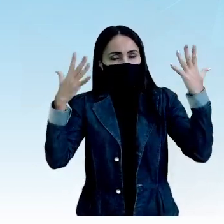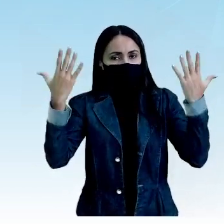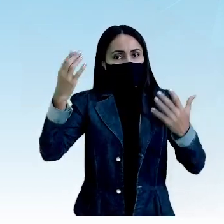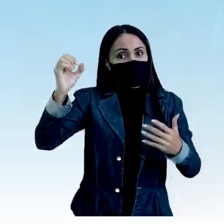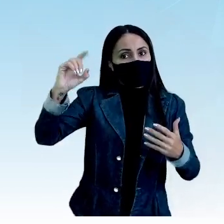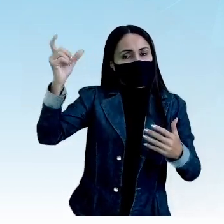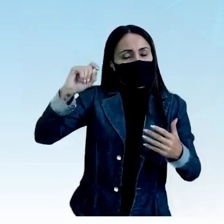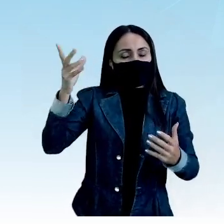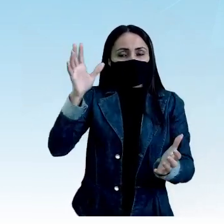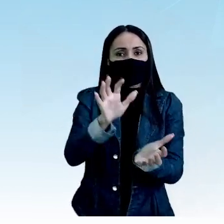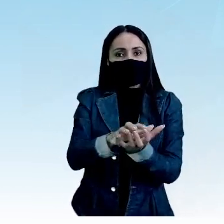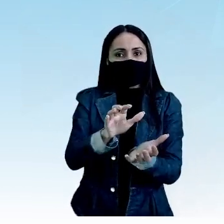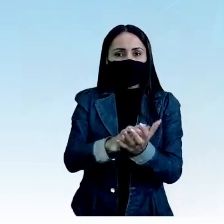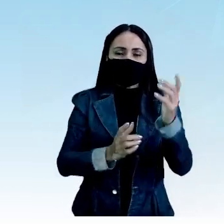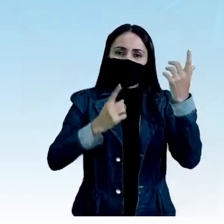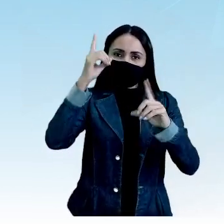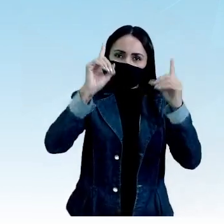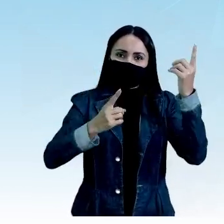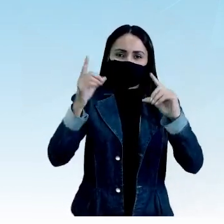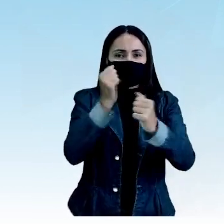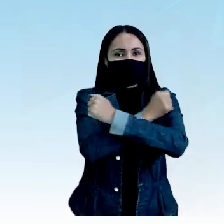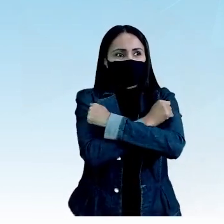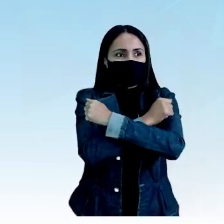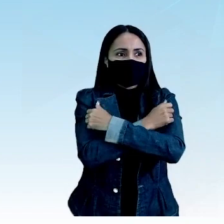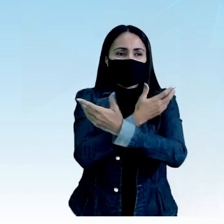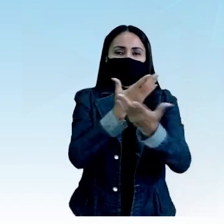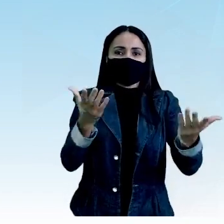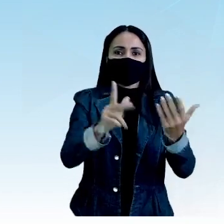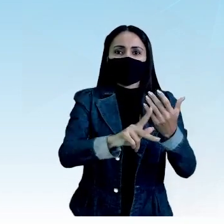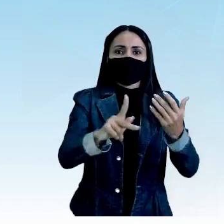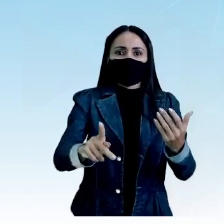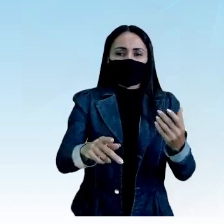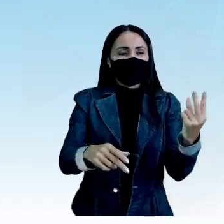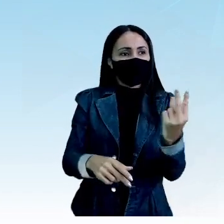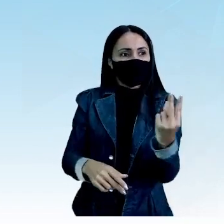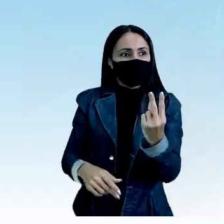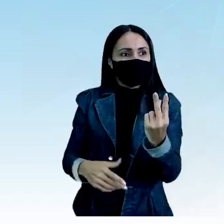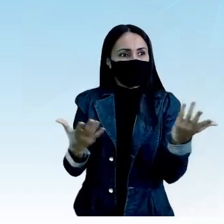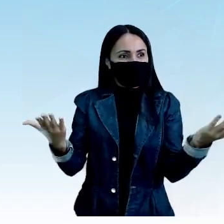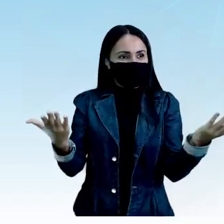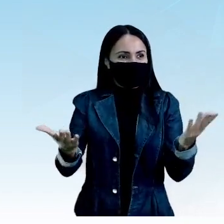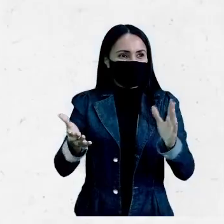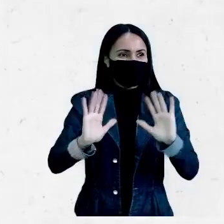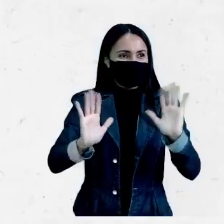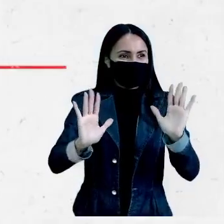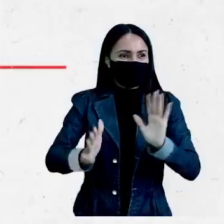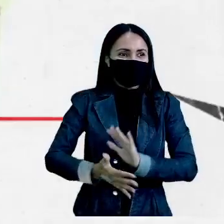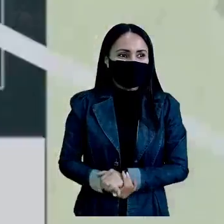Pernambuco, ao Carnaval. Forte abraço do professor Robson, do professor Bruno Guimarães.